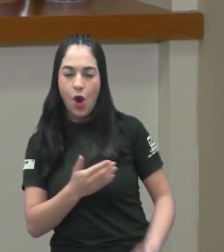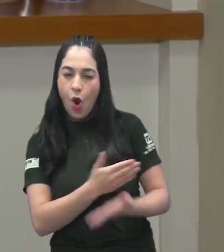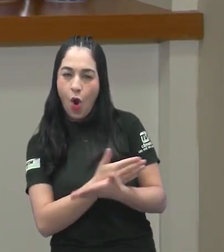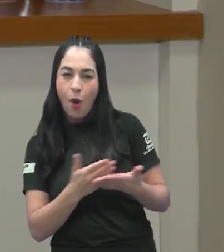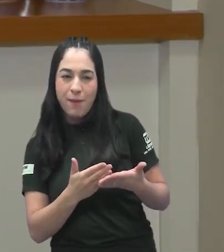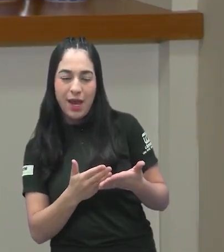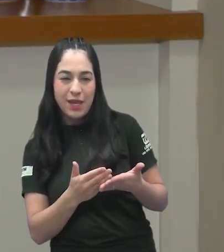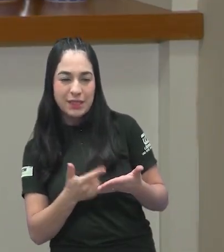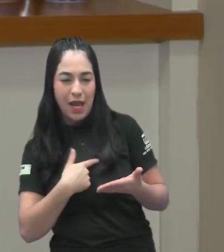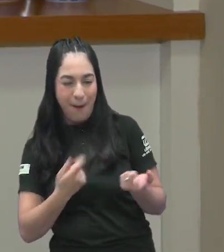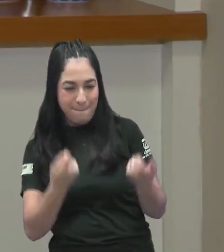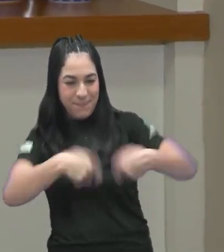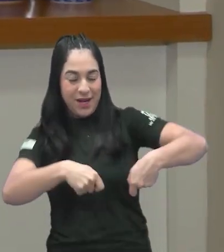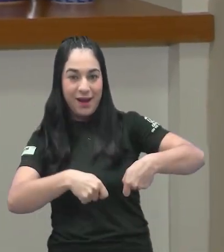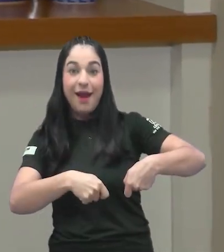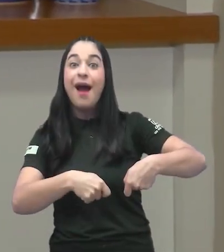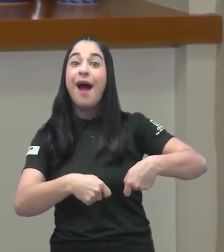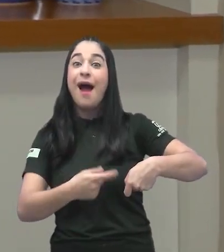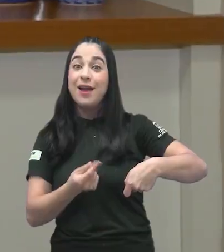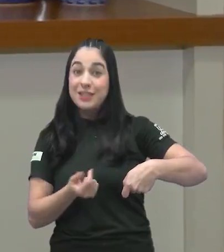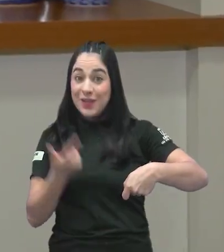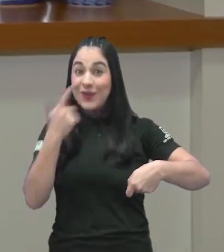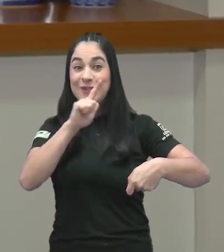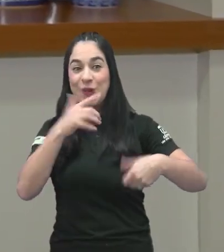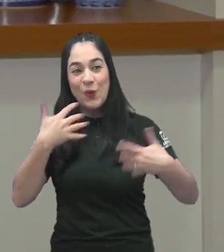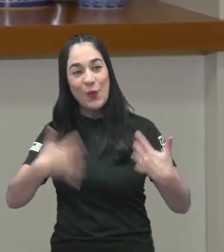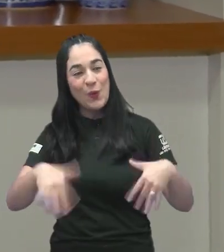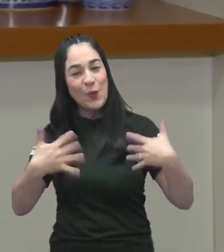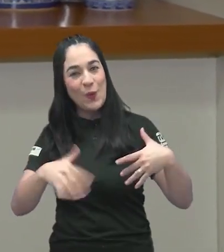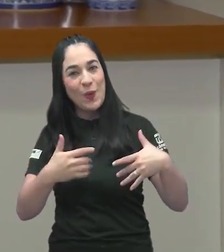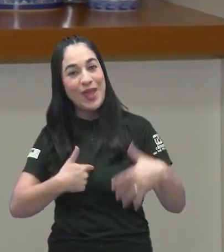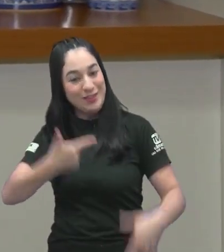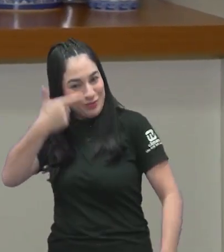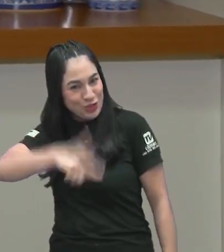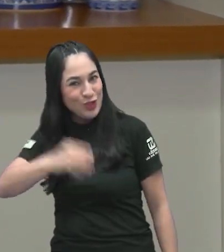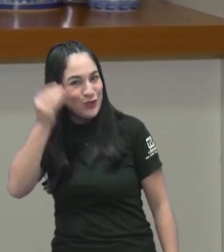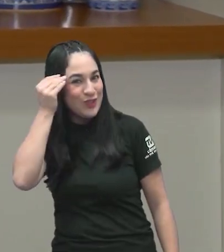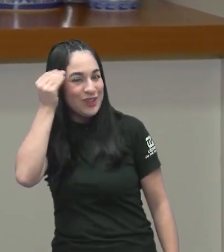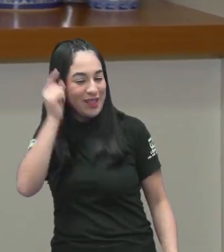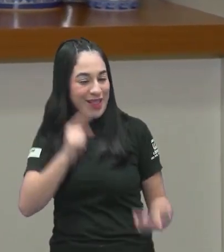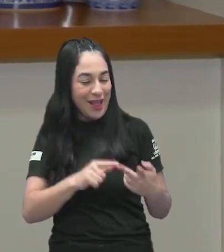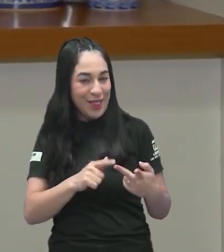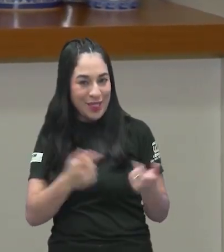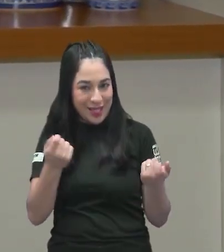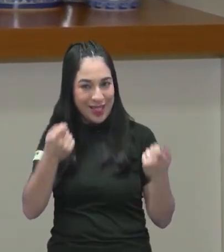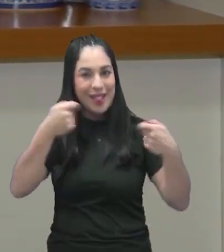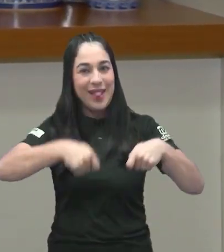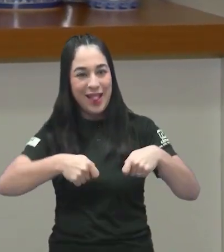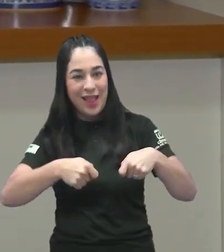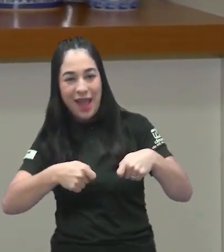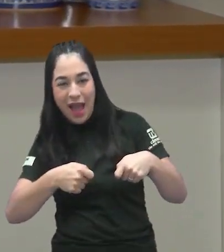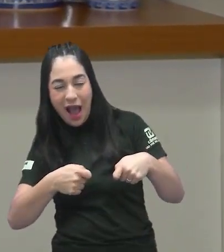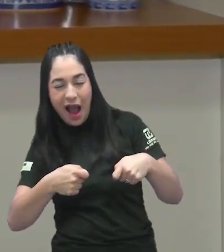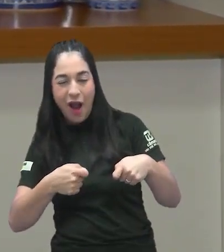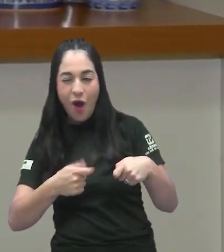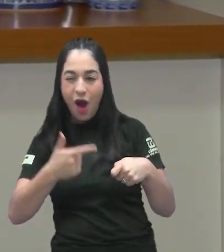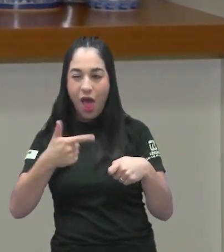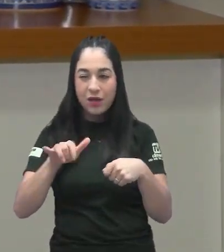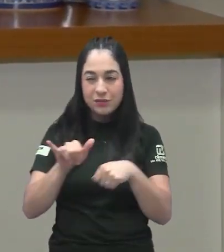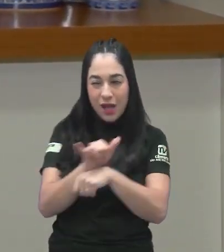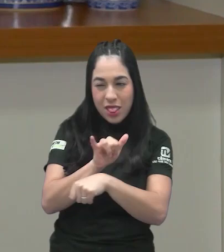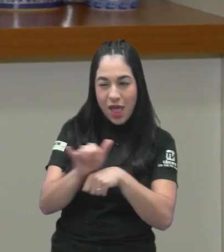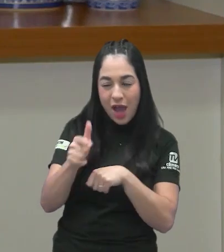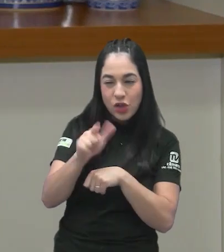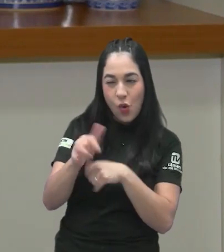ela joga, todo mundo sabe, sorte de principiante. Foi, ganhou, gostou, conferiu, vou apostar de novo. Tá fácil ali, agora eu